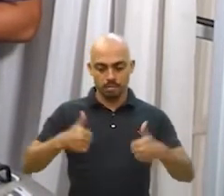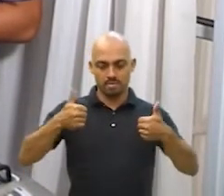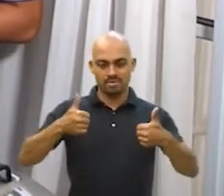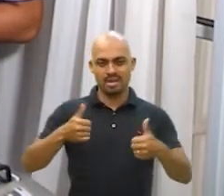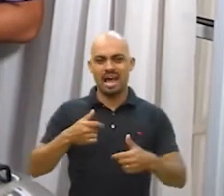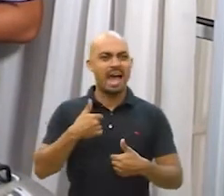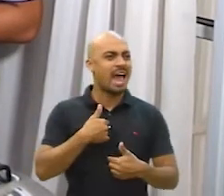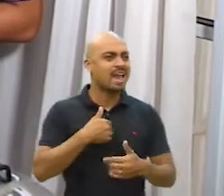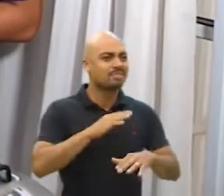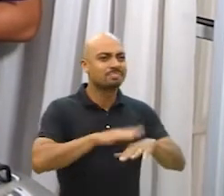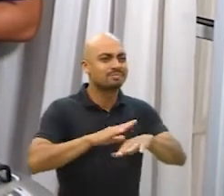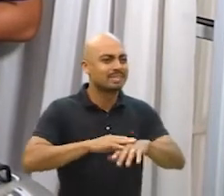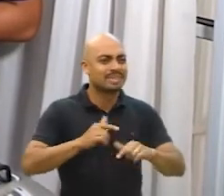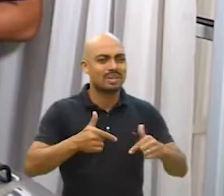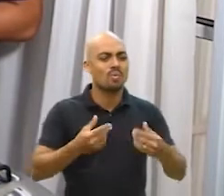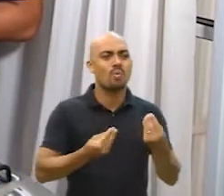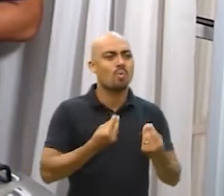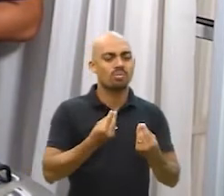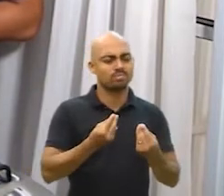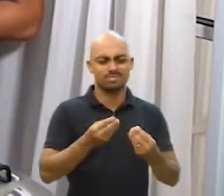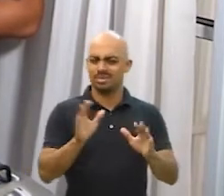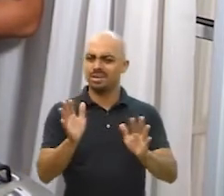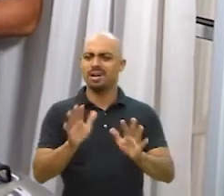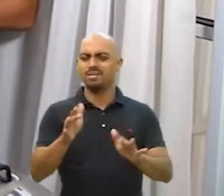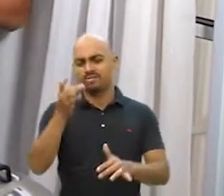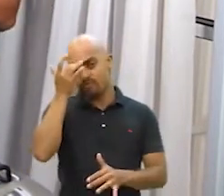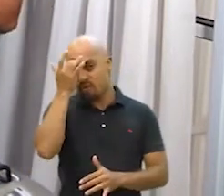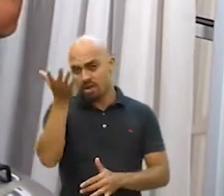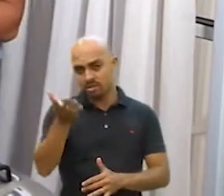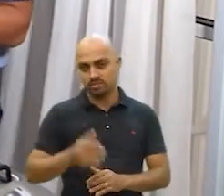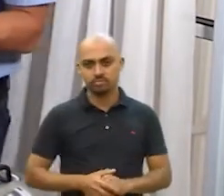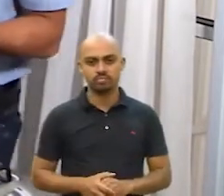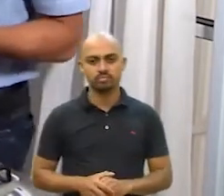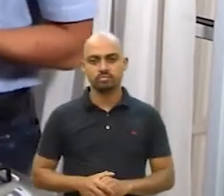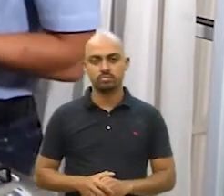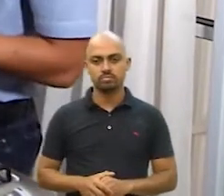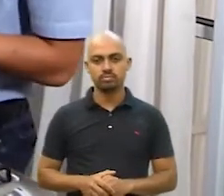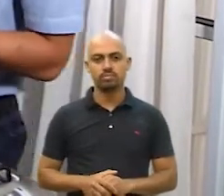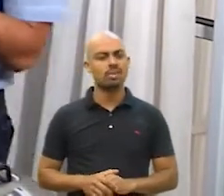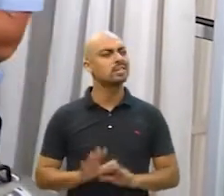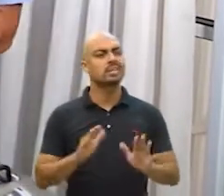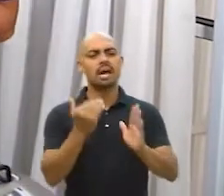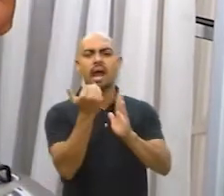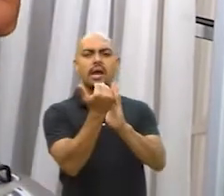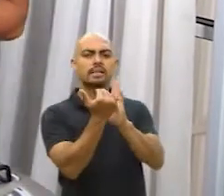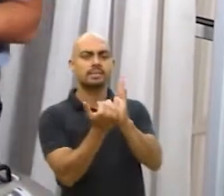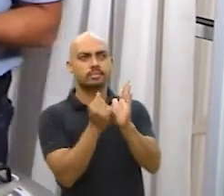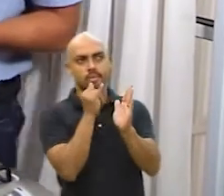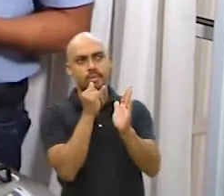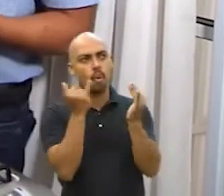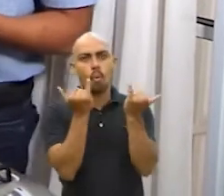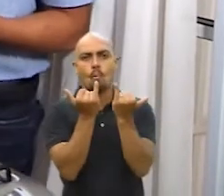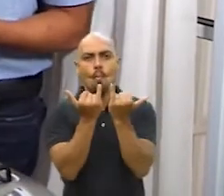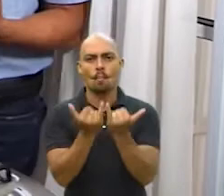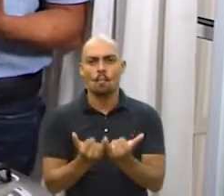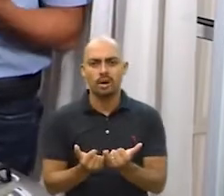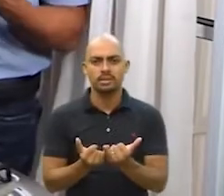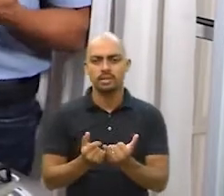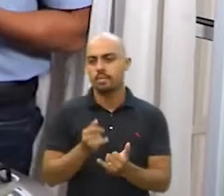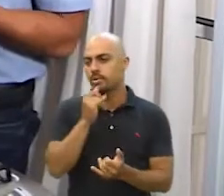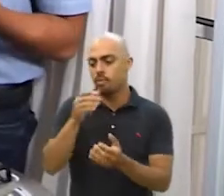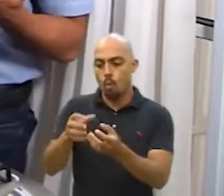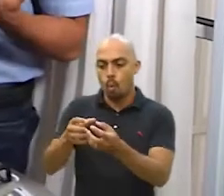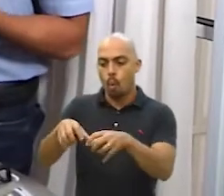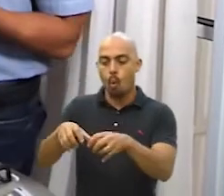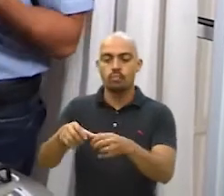não vou dar conta de fazer, chegar em casa e fazer um prato saudável para mim consumir. E aquelas receitas, aquelas dietas loucas, né, que come ovo